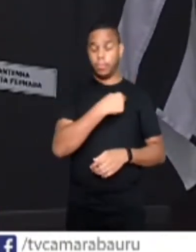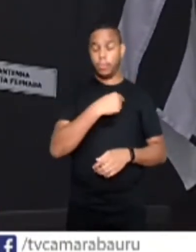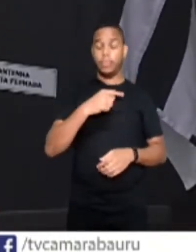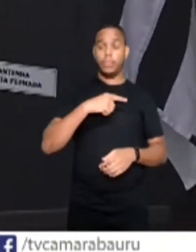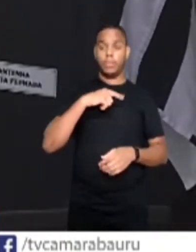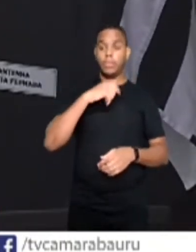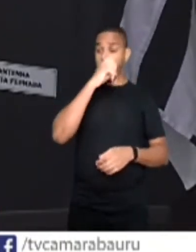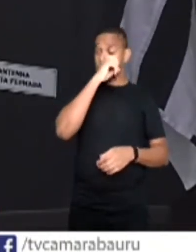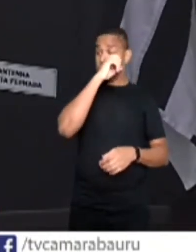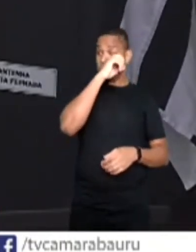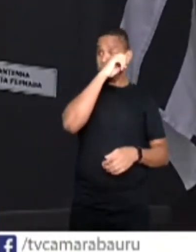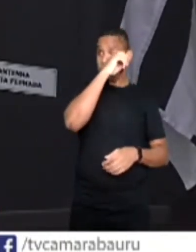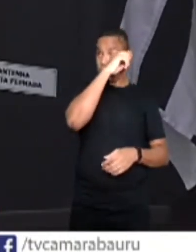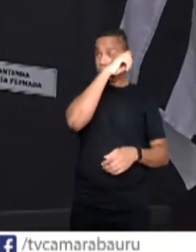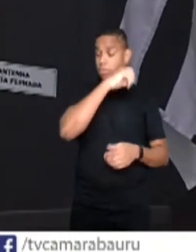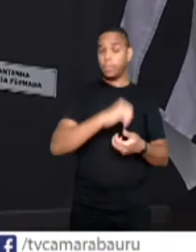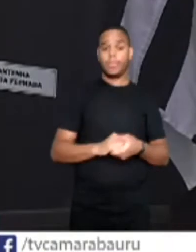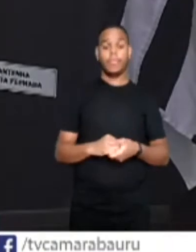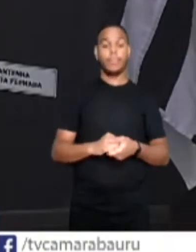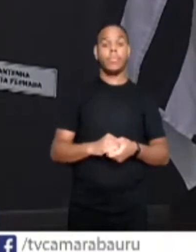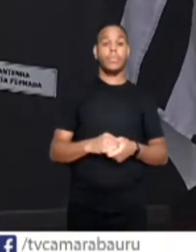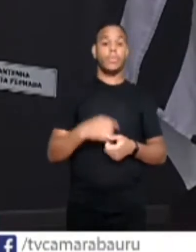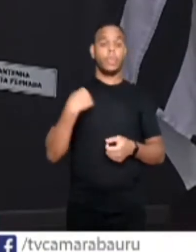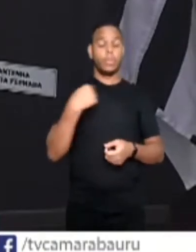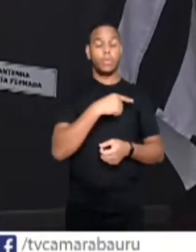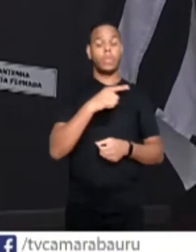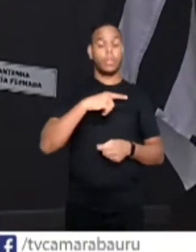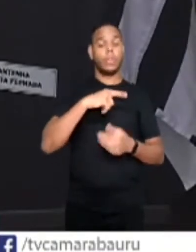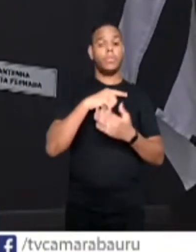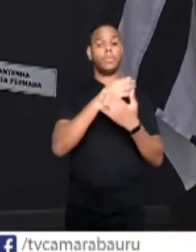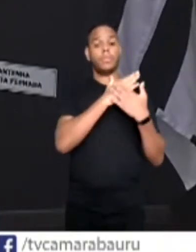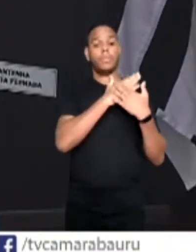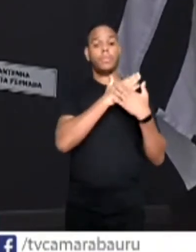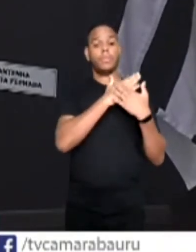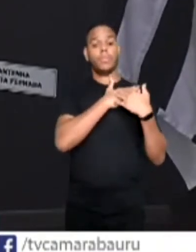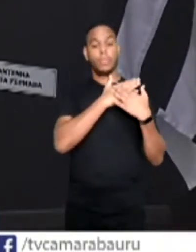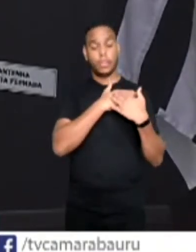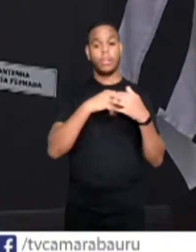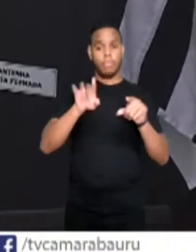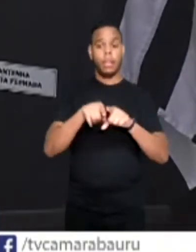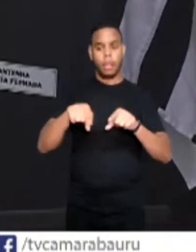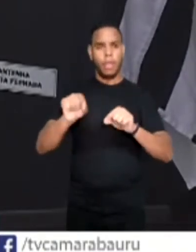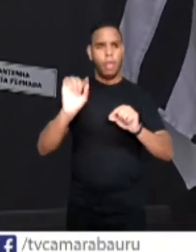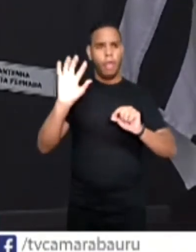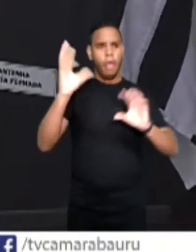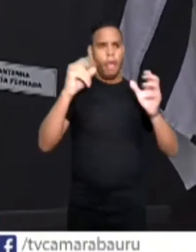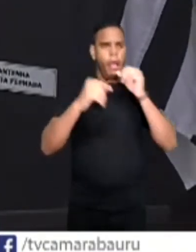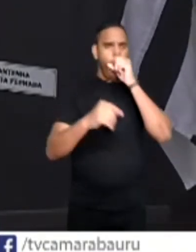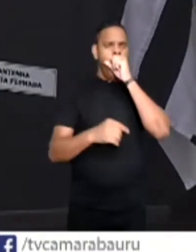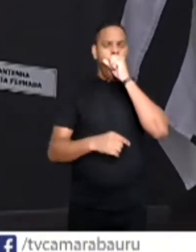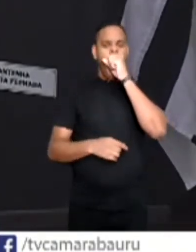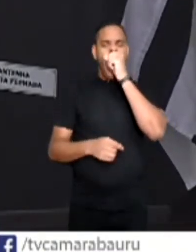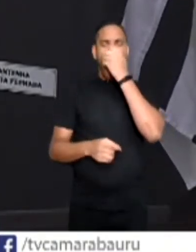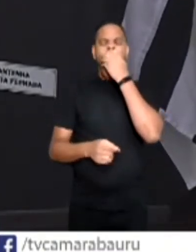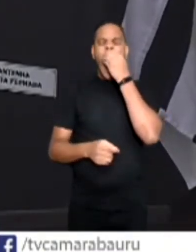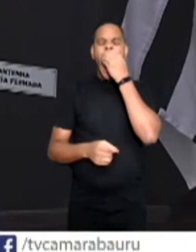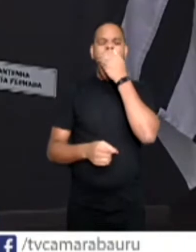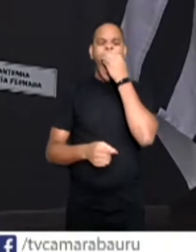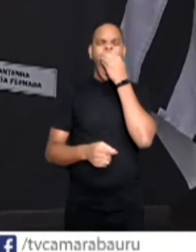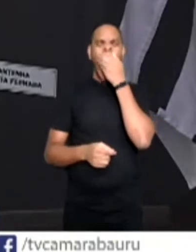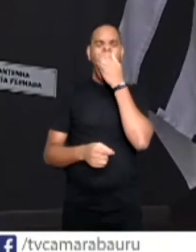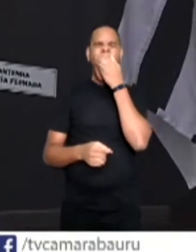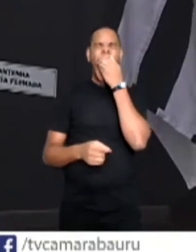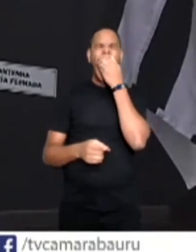nós temos alguns atos agravantes aqui na cidade. Muito se fala que a cidade é